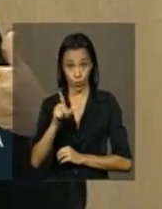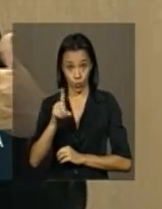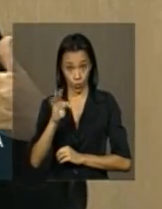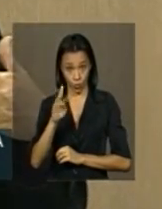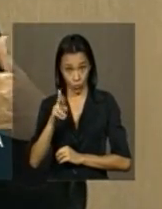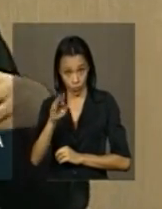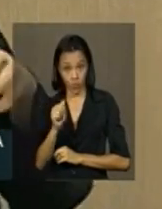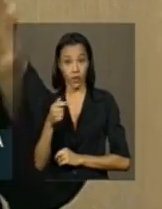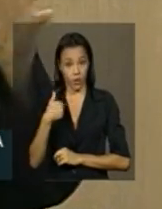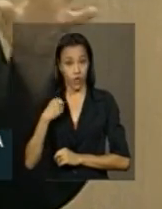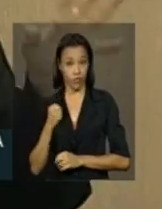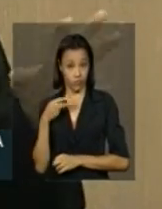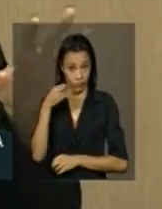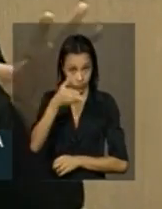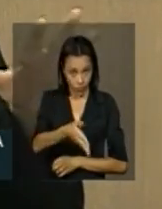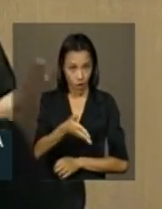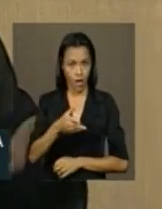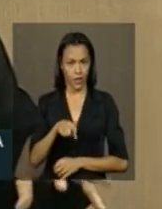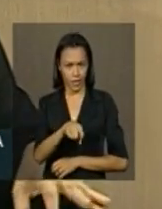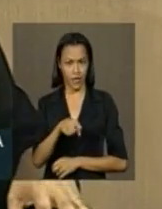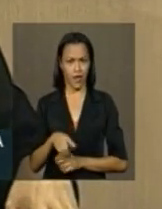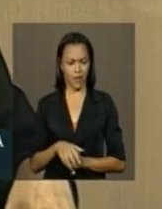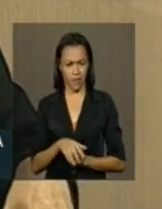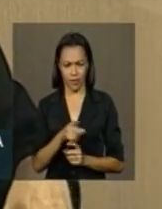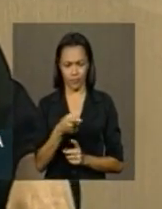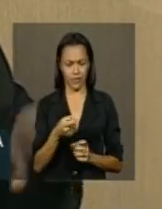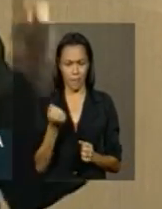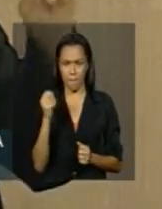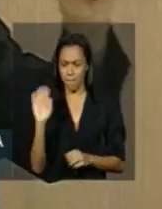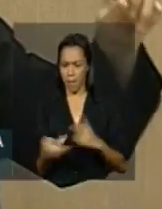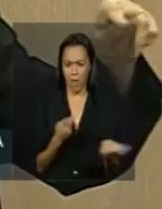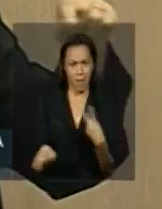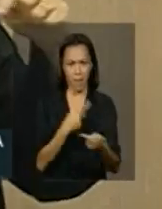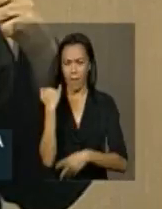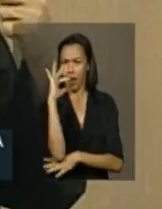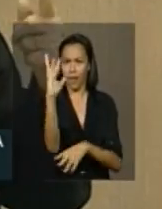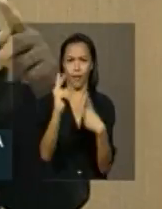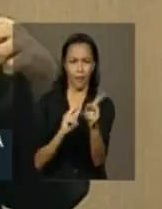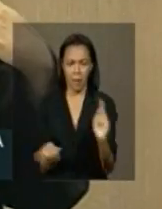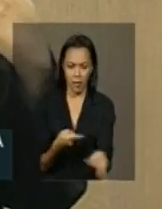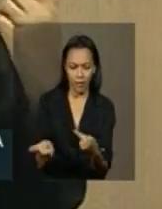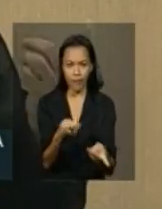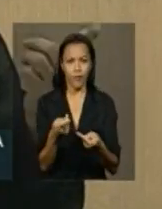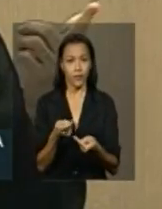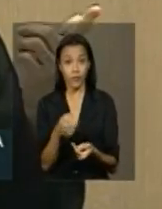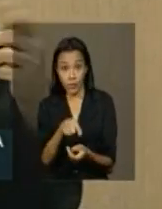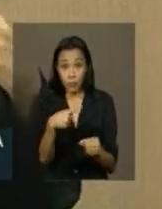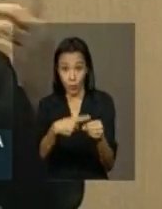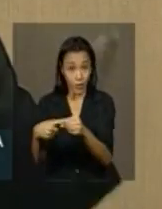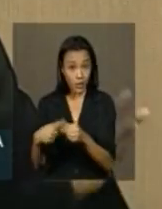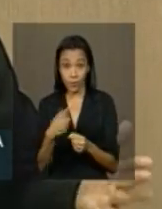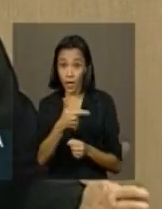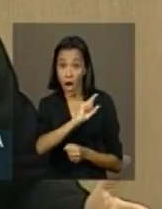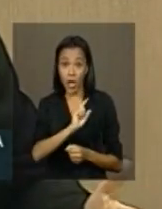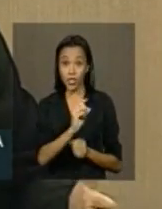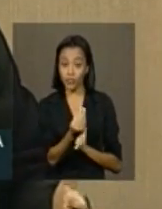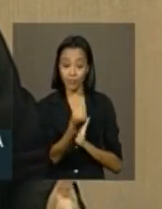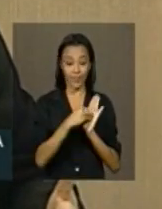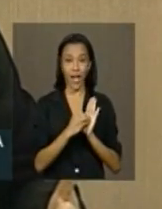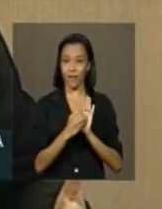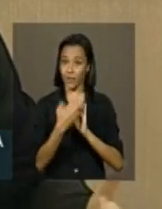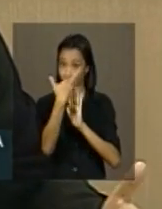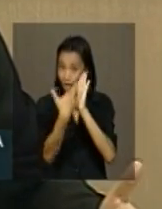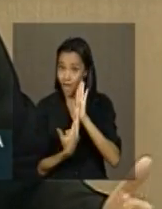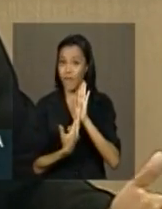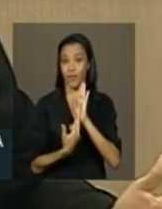mesmo que eu estive lá em senop que era região que explodi desmatamento que de Claud inclusive municípios que não estavam envolvidos antes no perfil de desmatamento